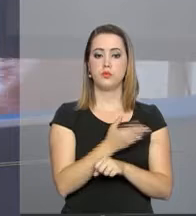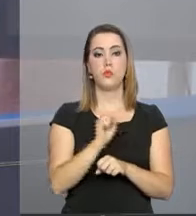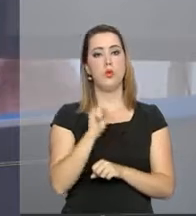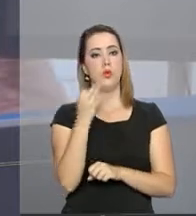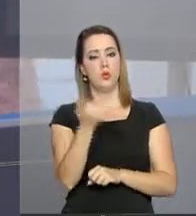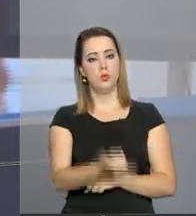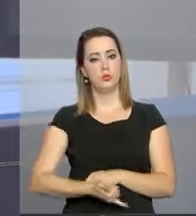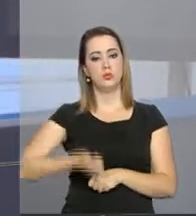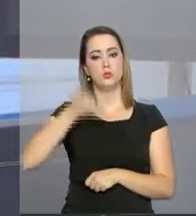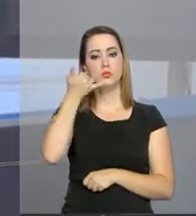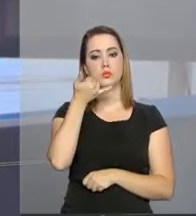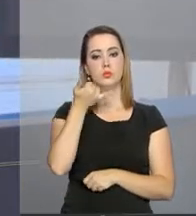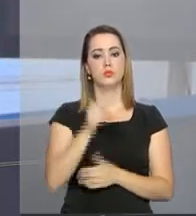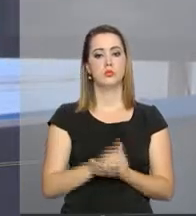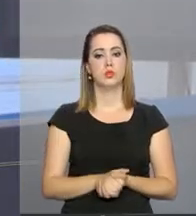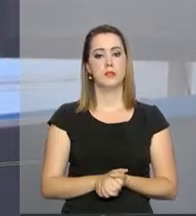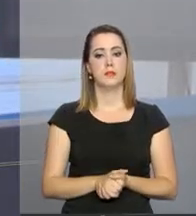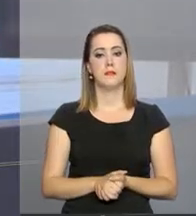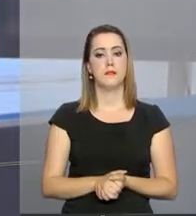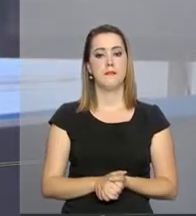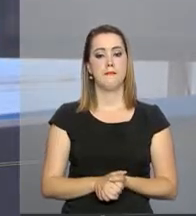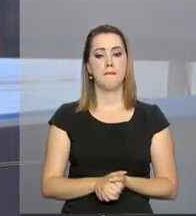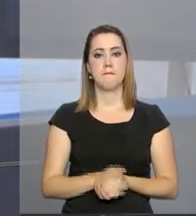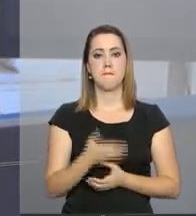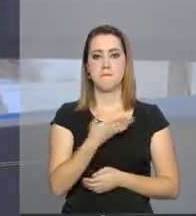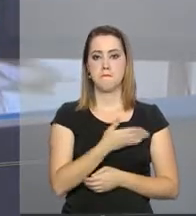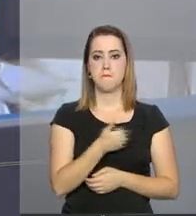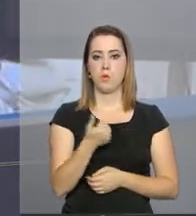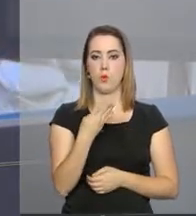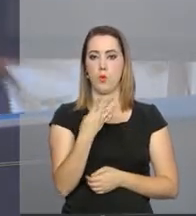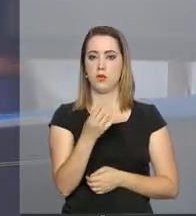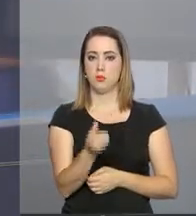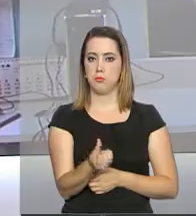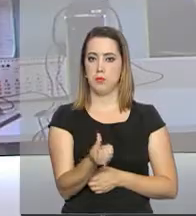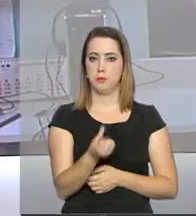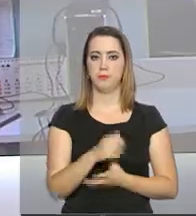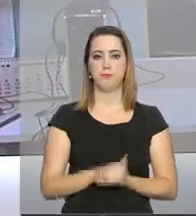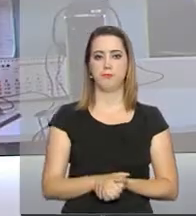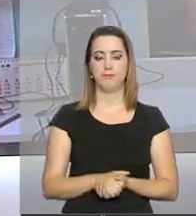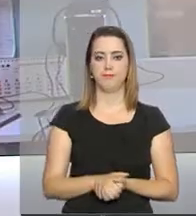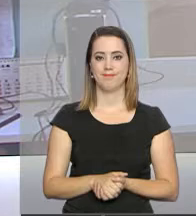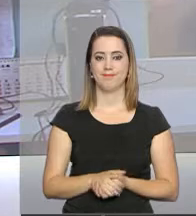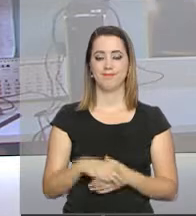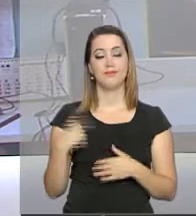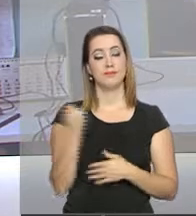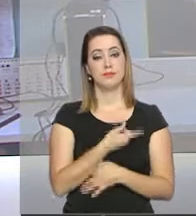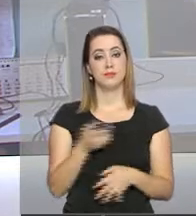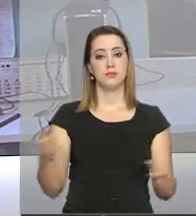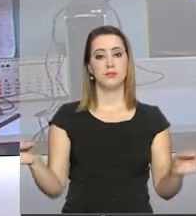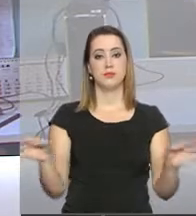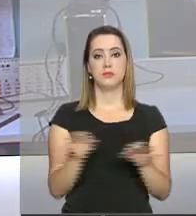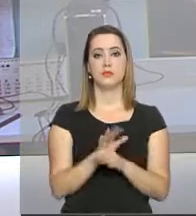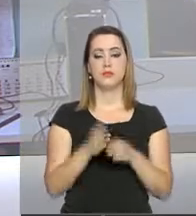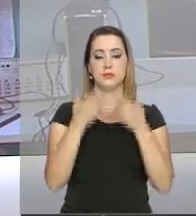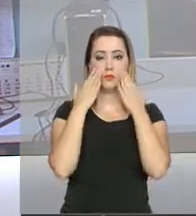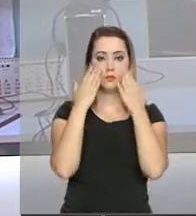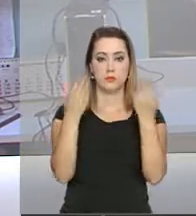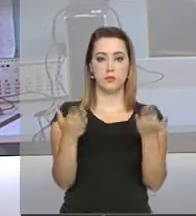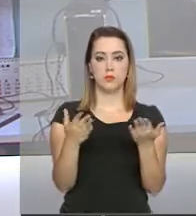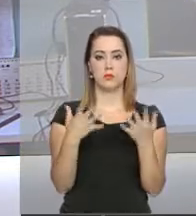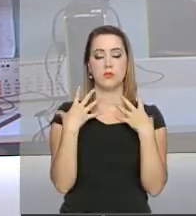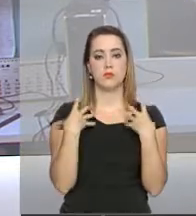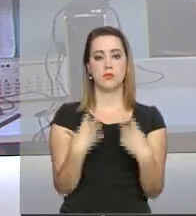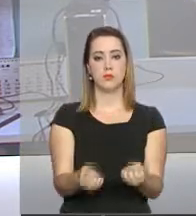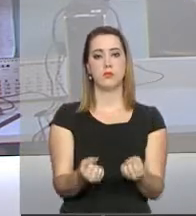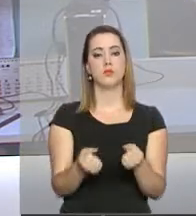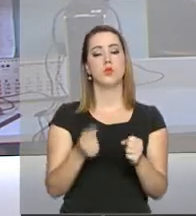tela, ou ligue para o Receita Fone. O número é o 146. E esta edição do Repórter NBR termina aqui. Nos